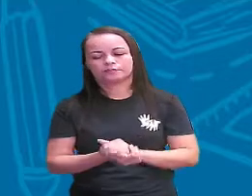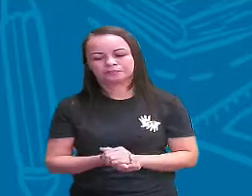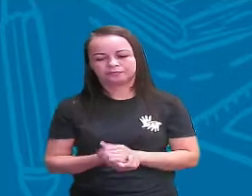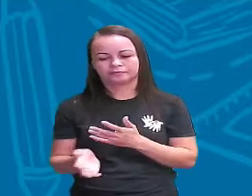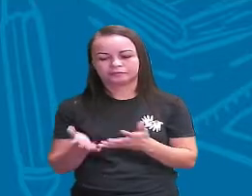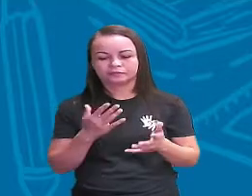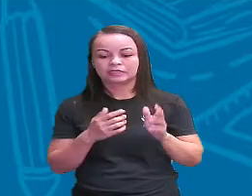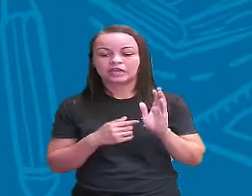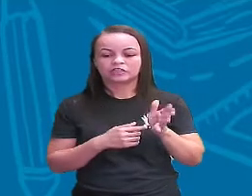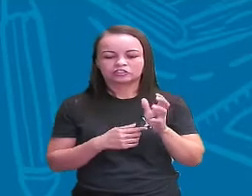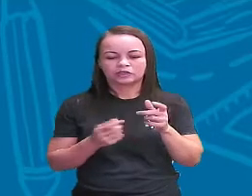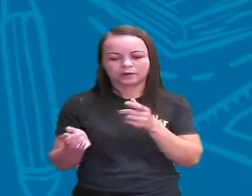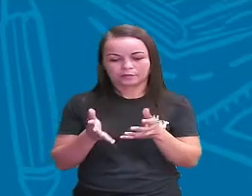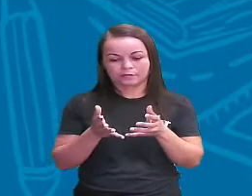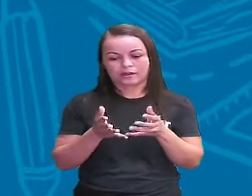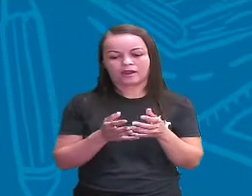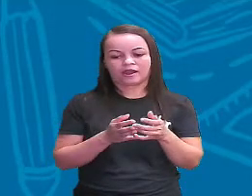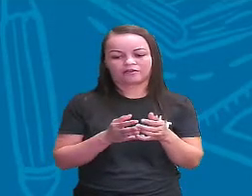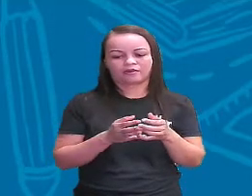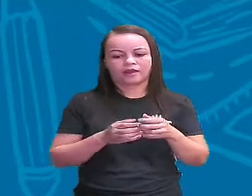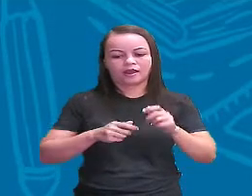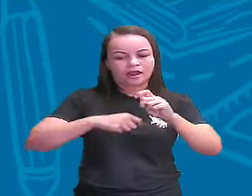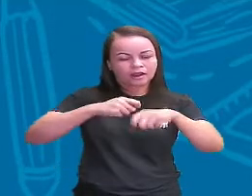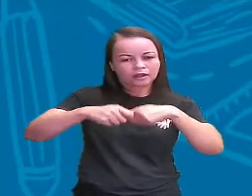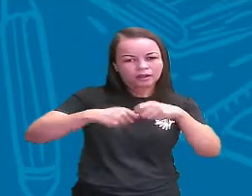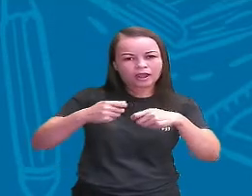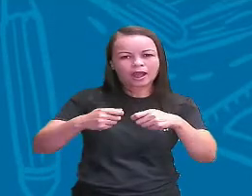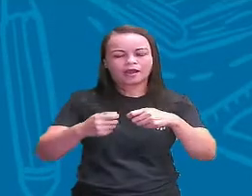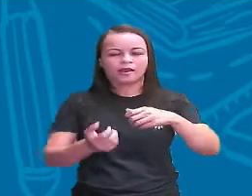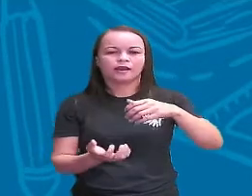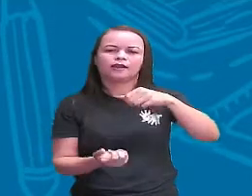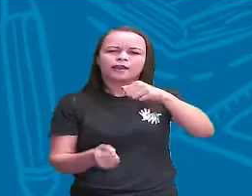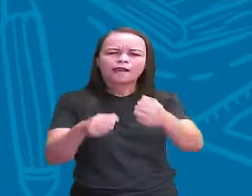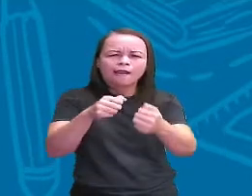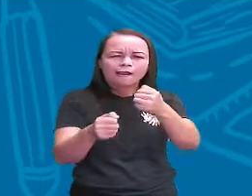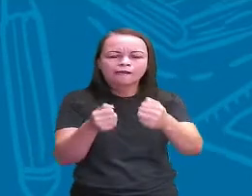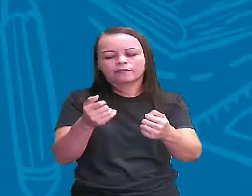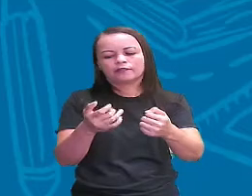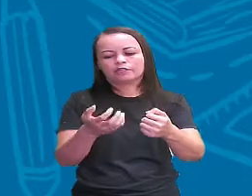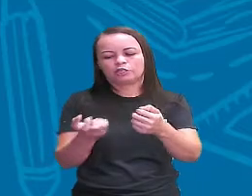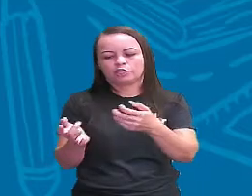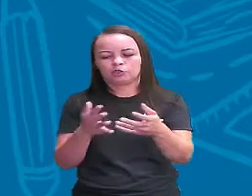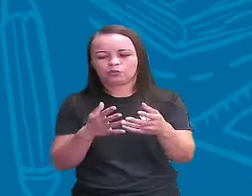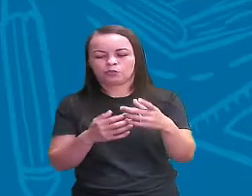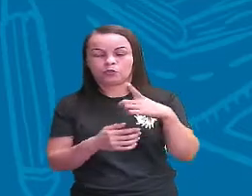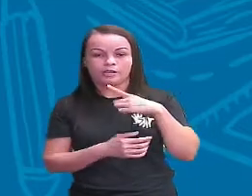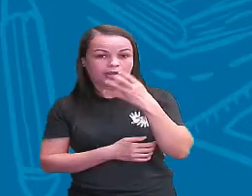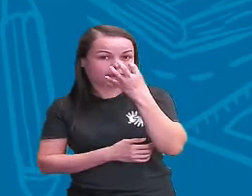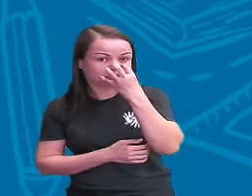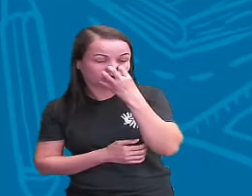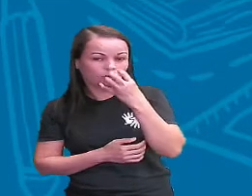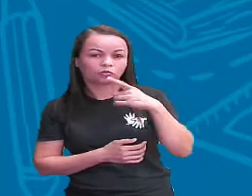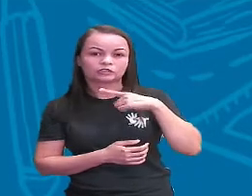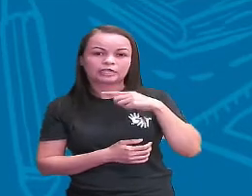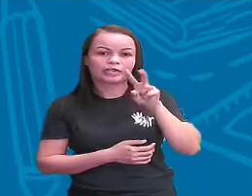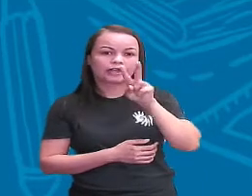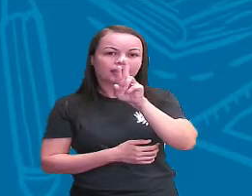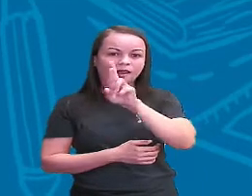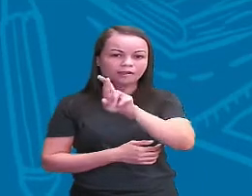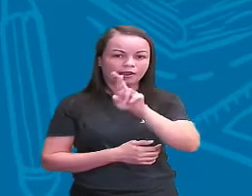palavra rato e rua, não precisa, porque começa com R. Se começa com R,